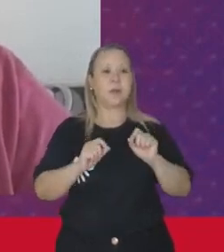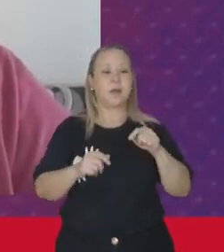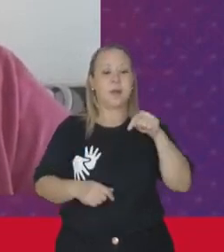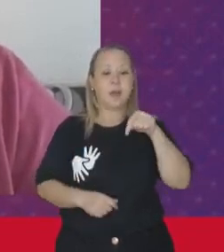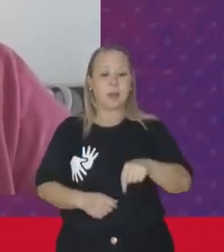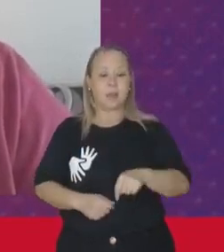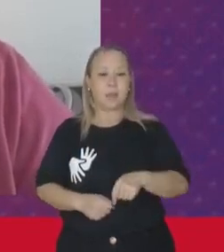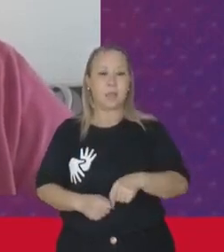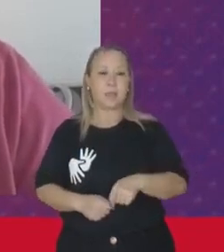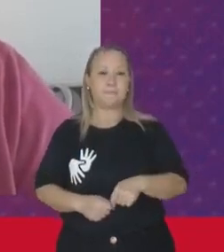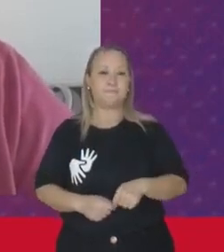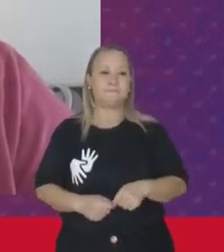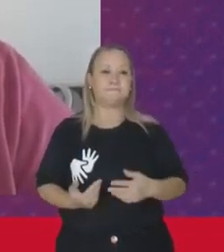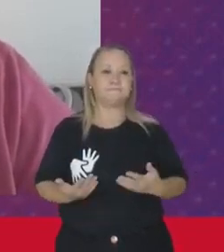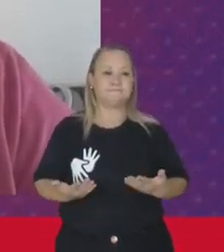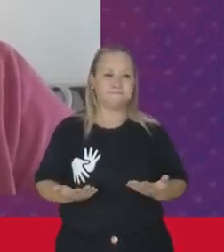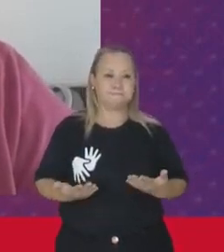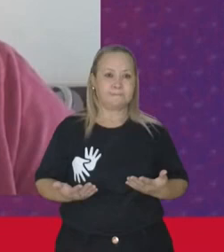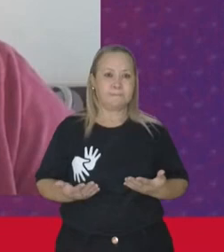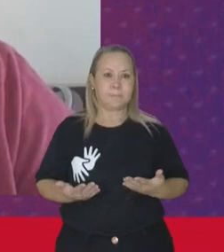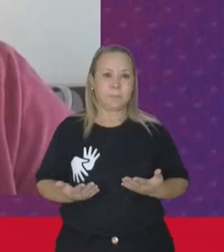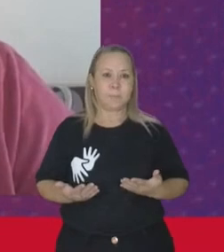muito uma